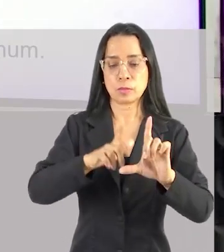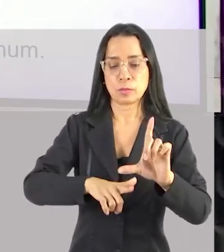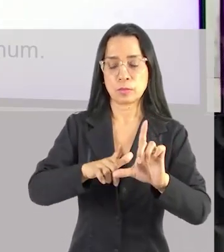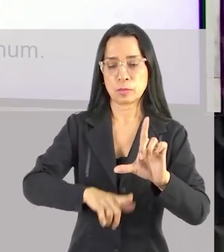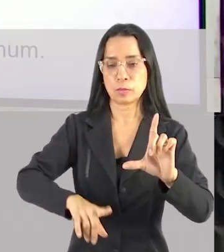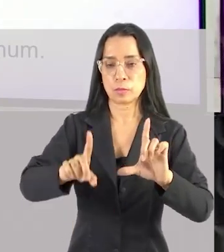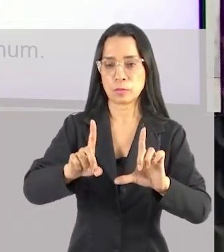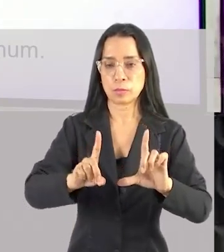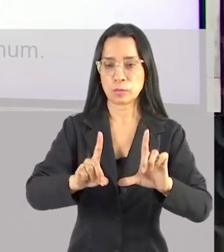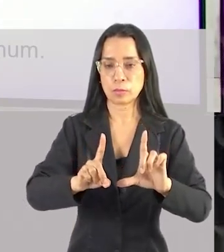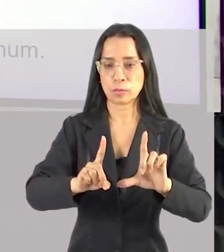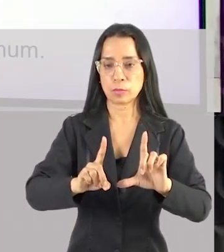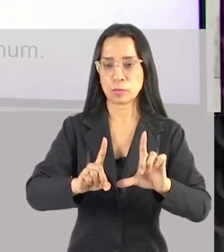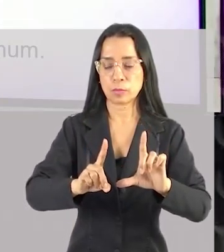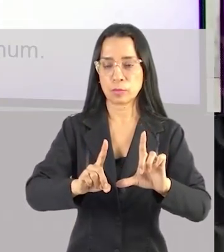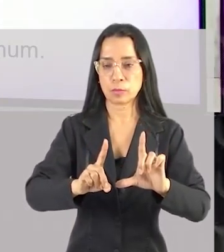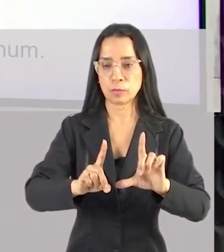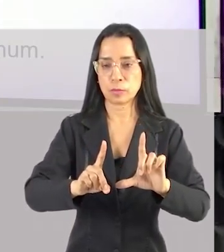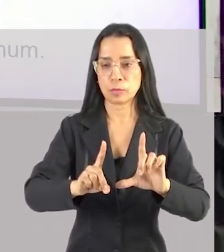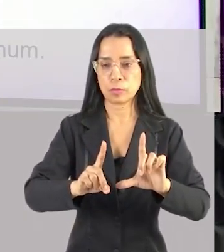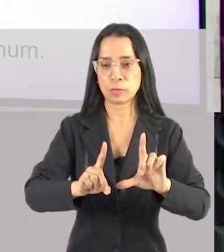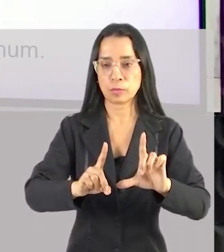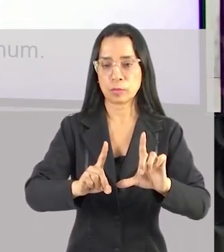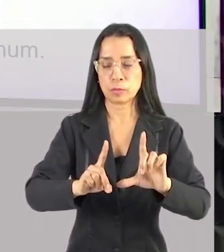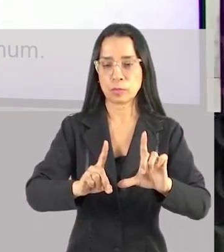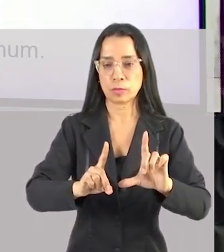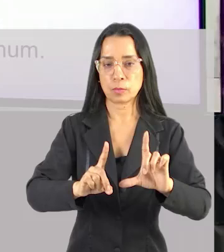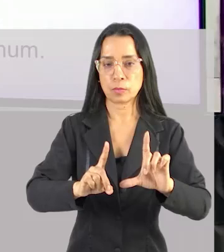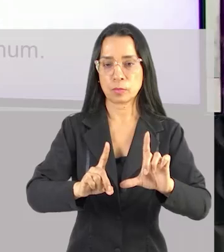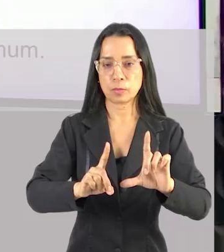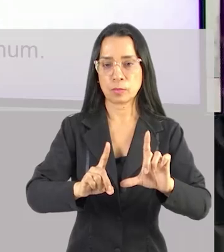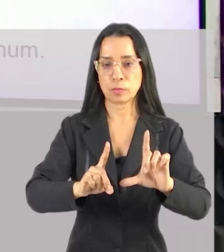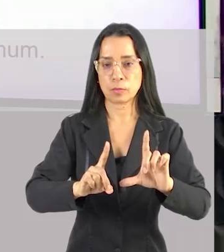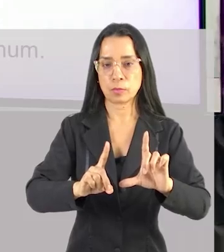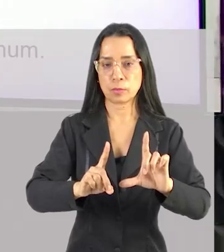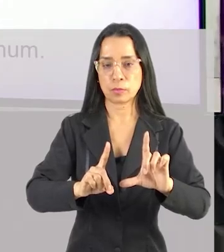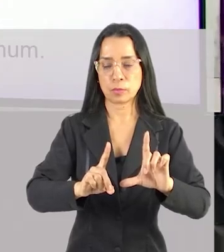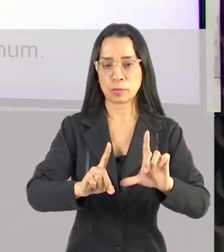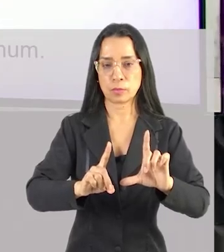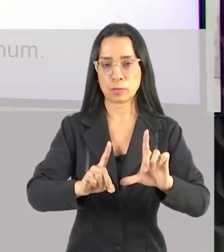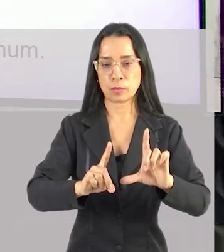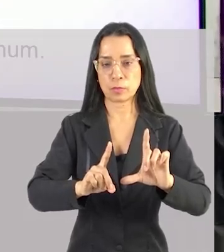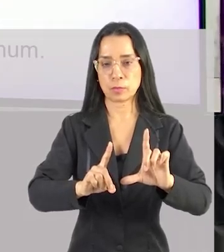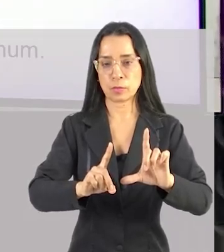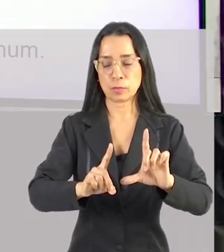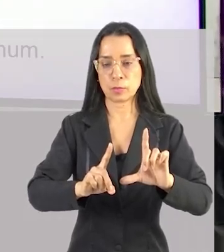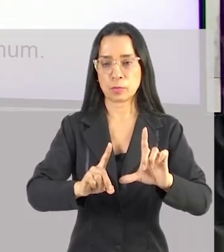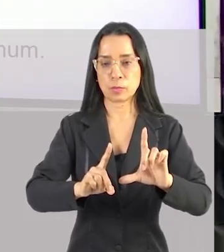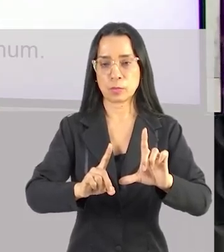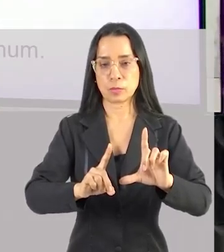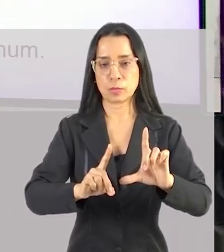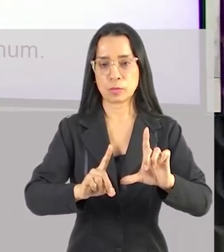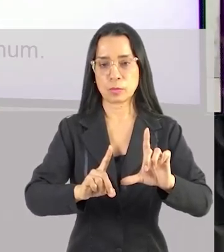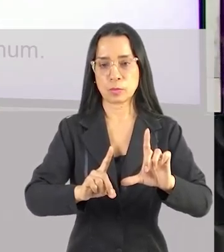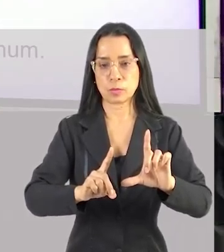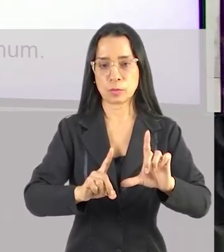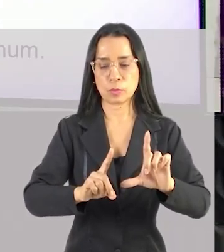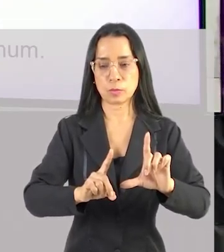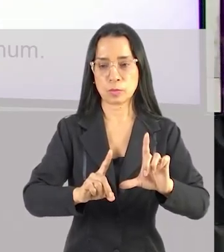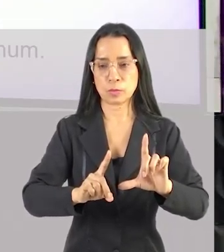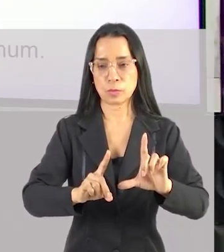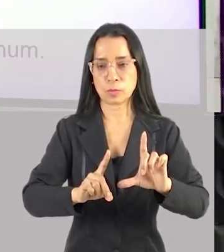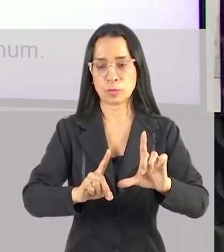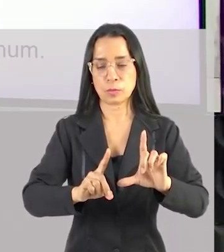D. A educação visa formar a consciência de cada pessoa para agir corretamente.